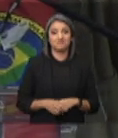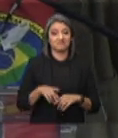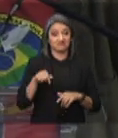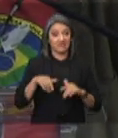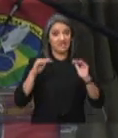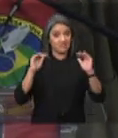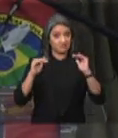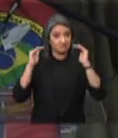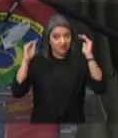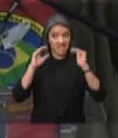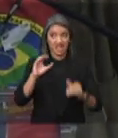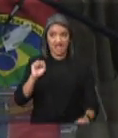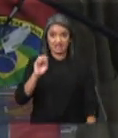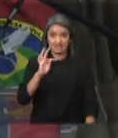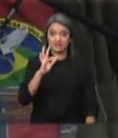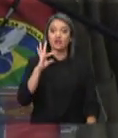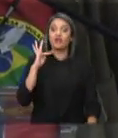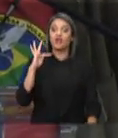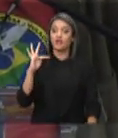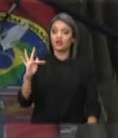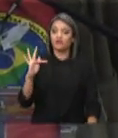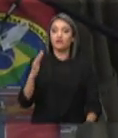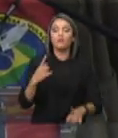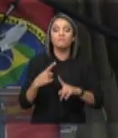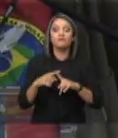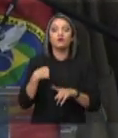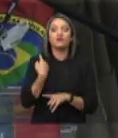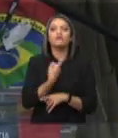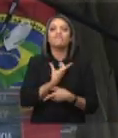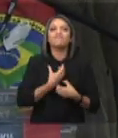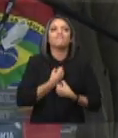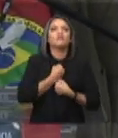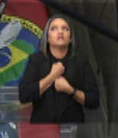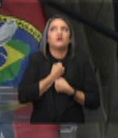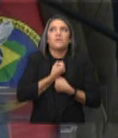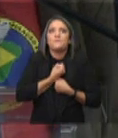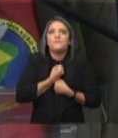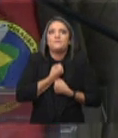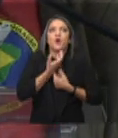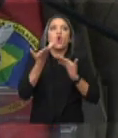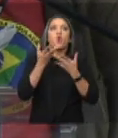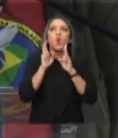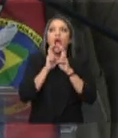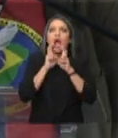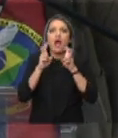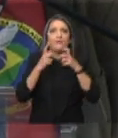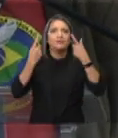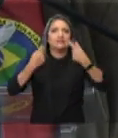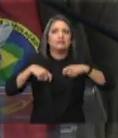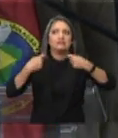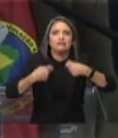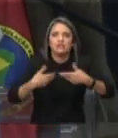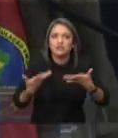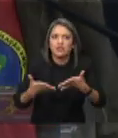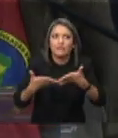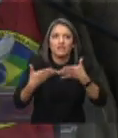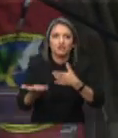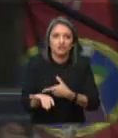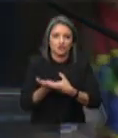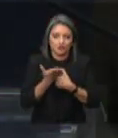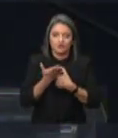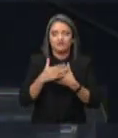supremo porque é um grito que a gente tá precisando a gente estava precisando fazer e ter